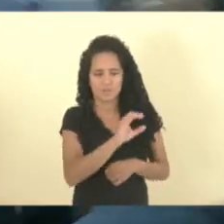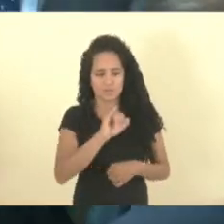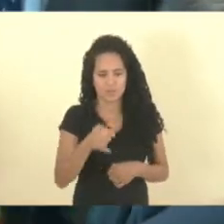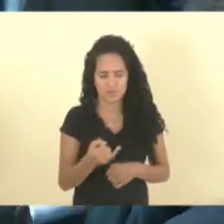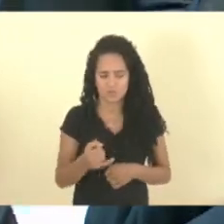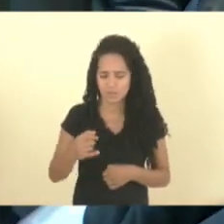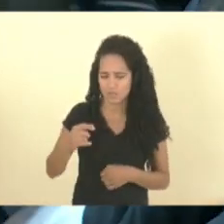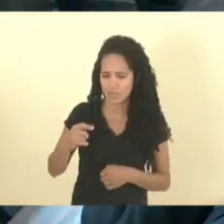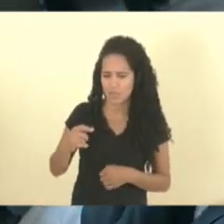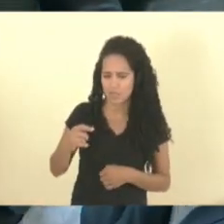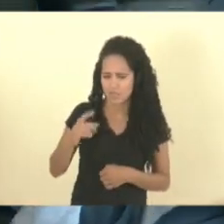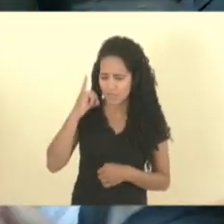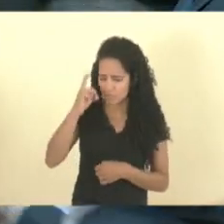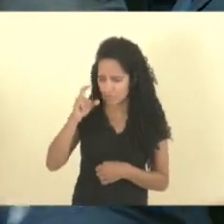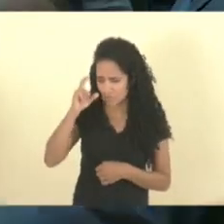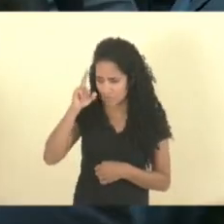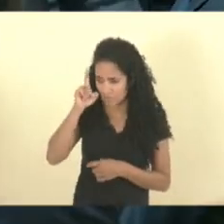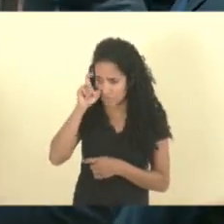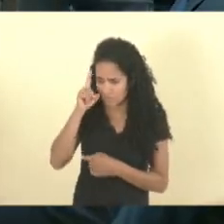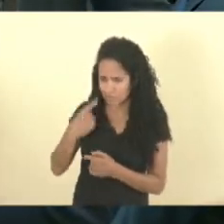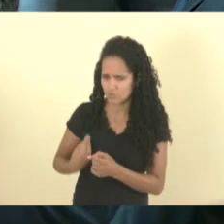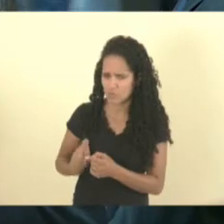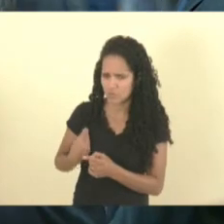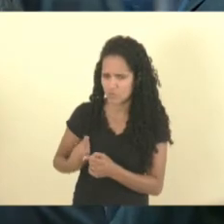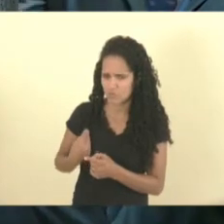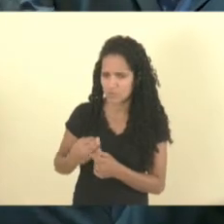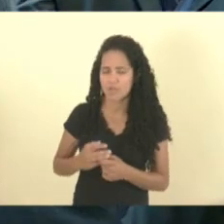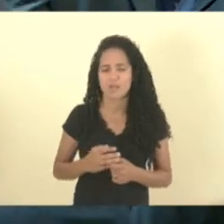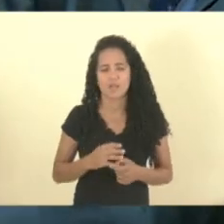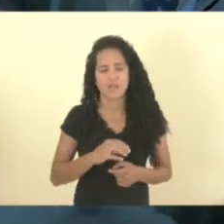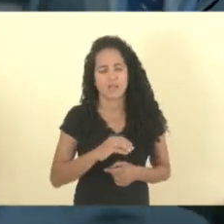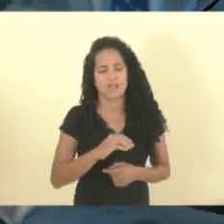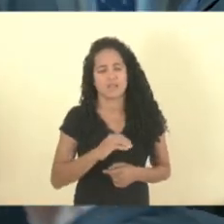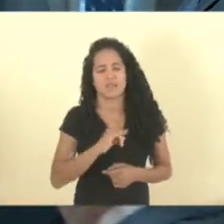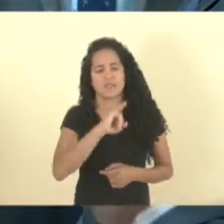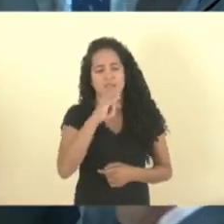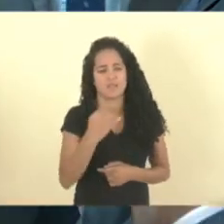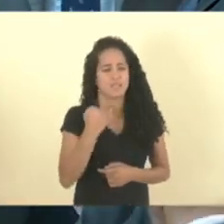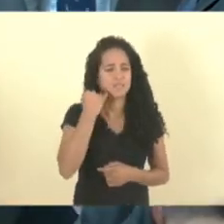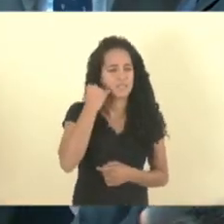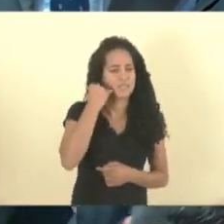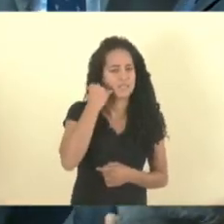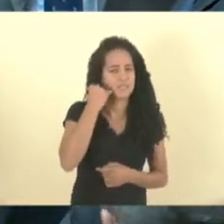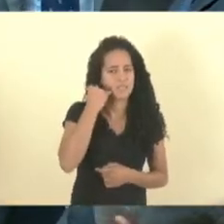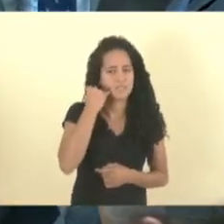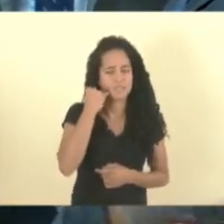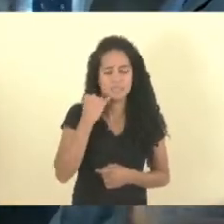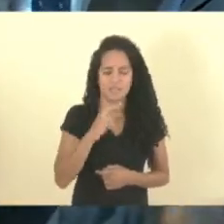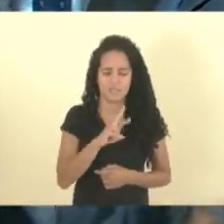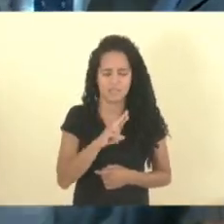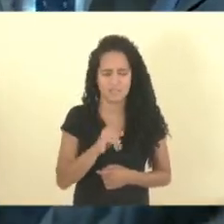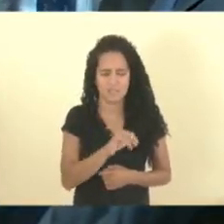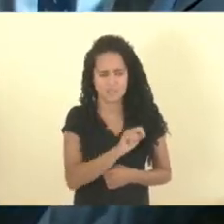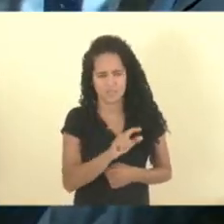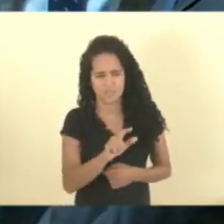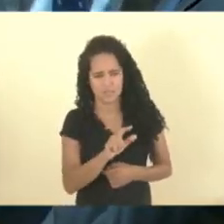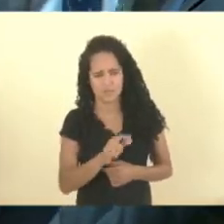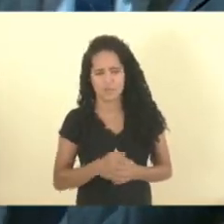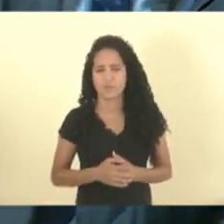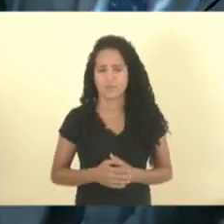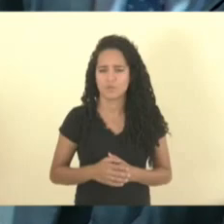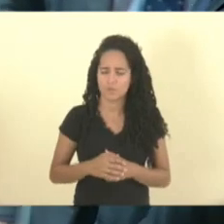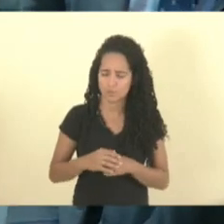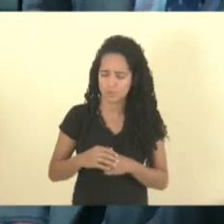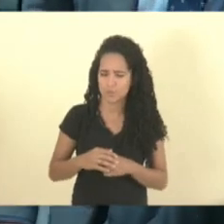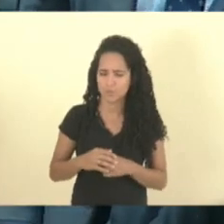enquanto? Não está aqui. Deputada Janete. Com relator, deputada Raquel. Com